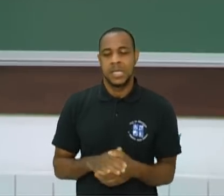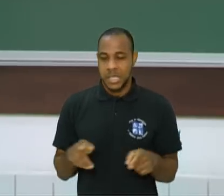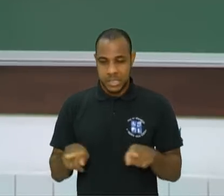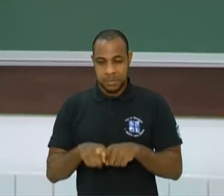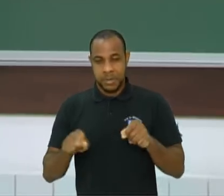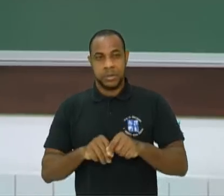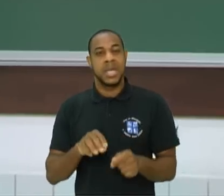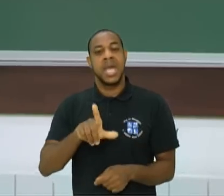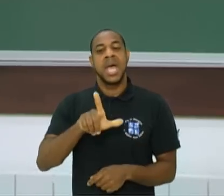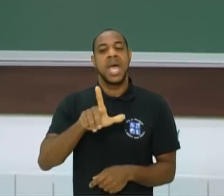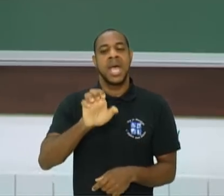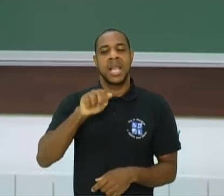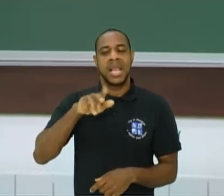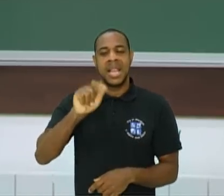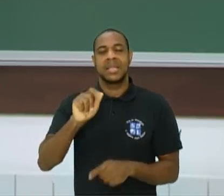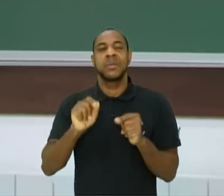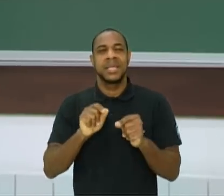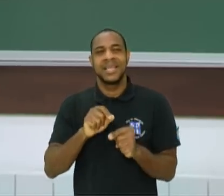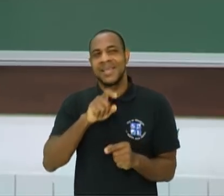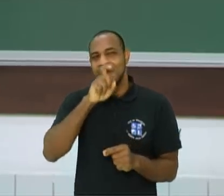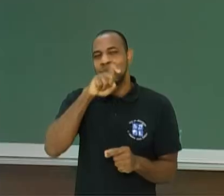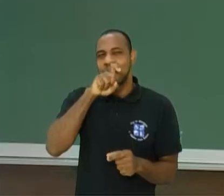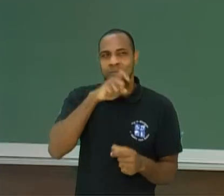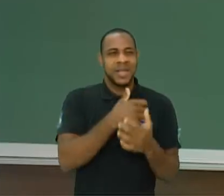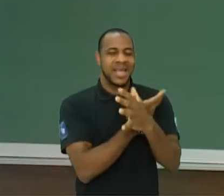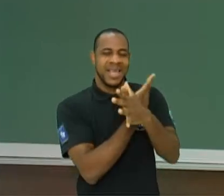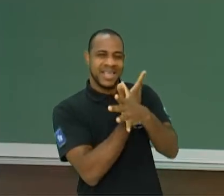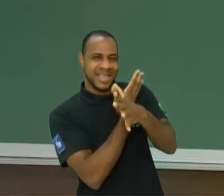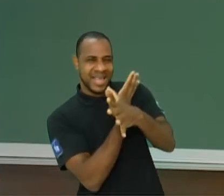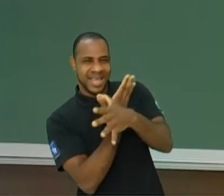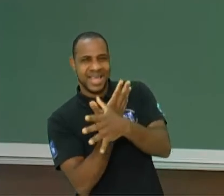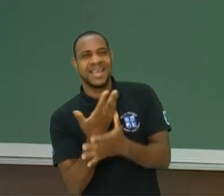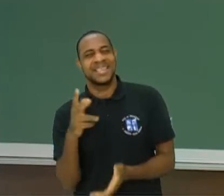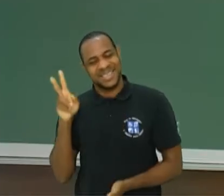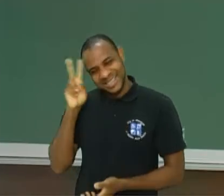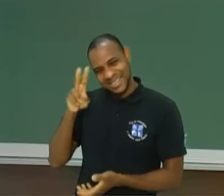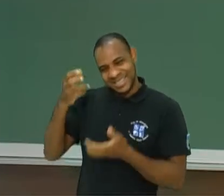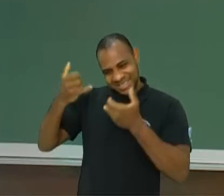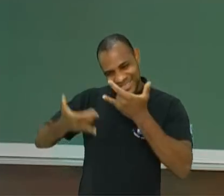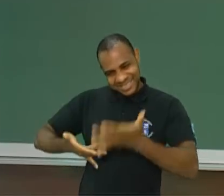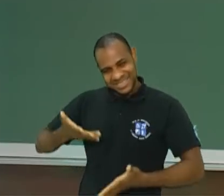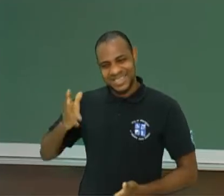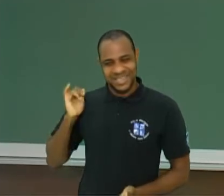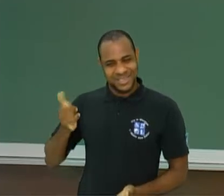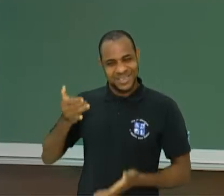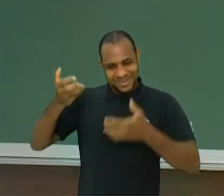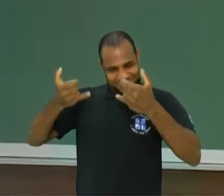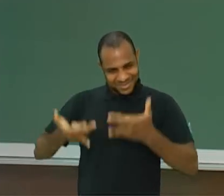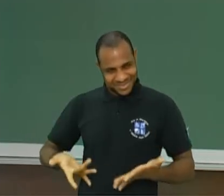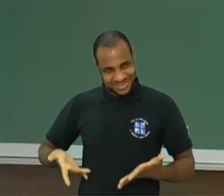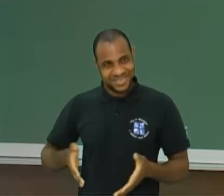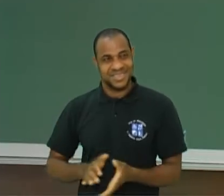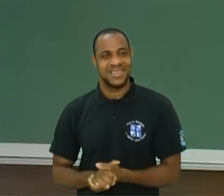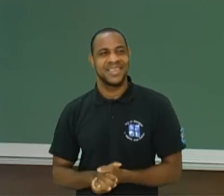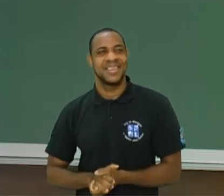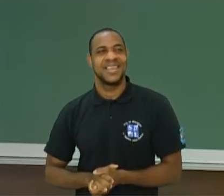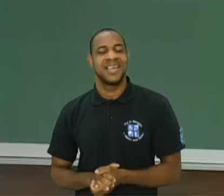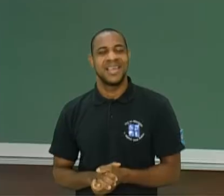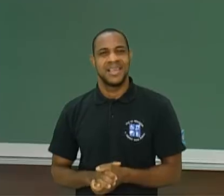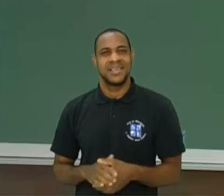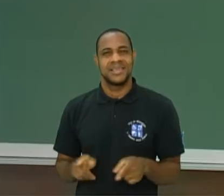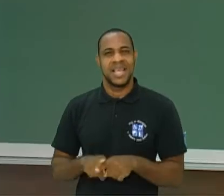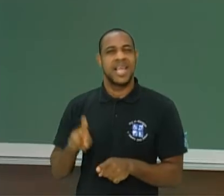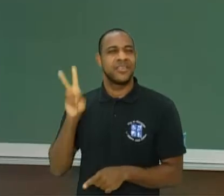né? E também falamos aqui da lenda da águia, né, que a prof contou aqui através da Luvoche,